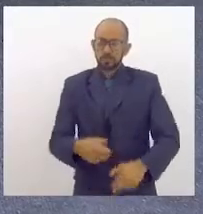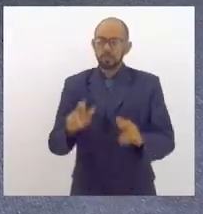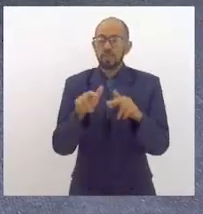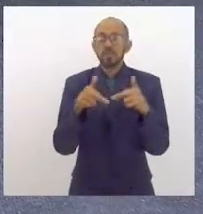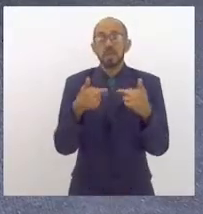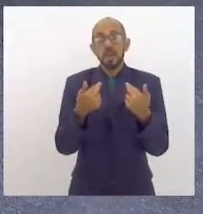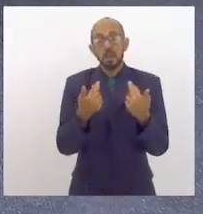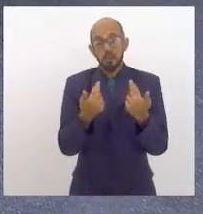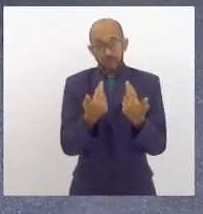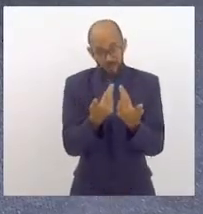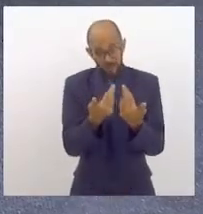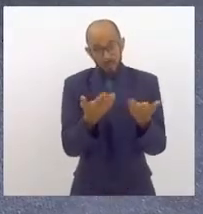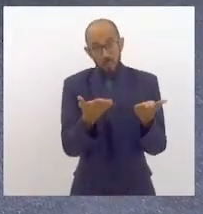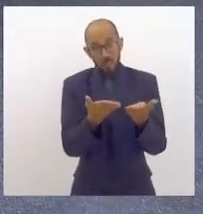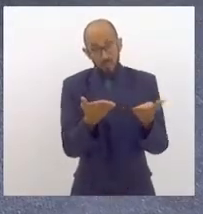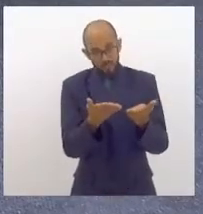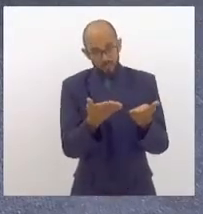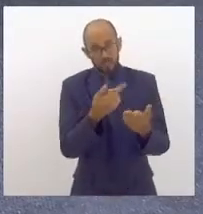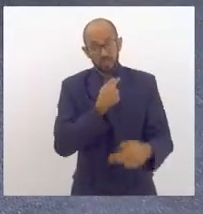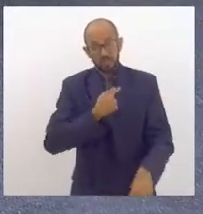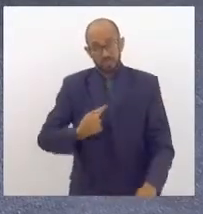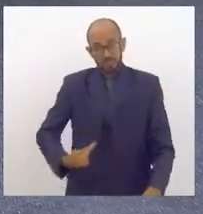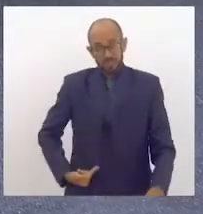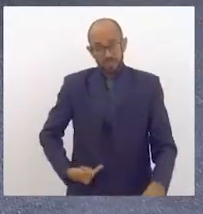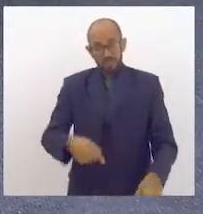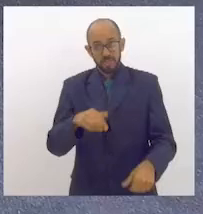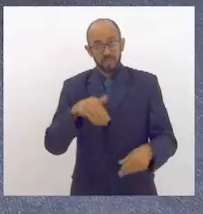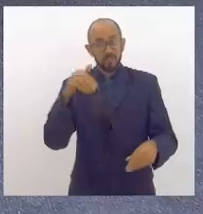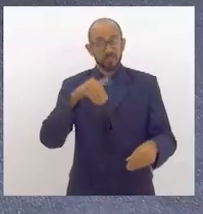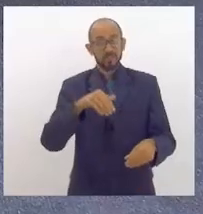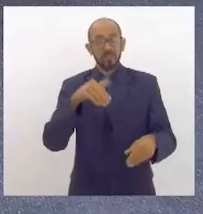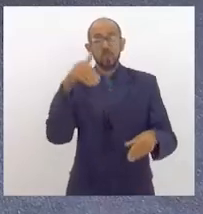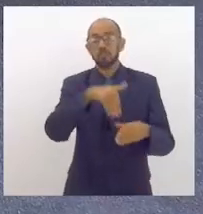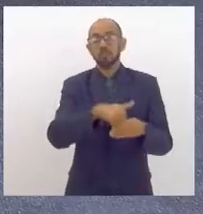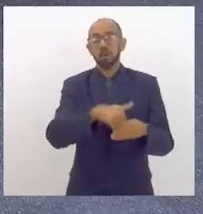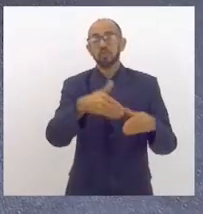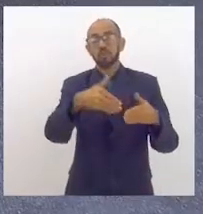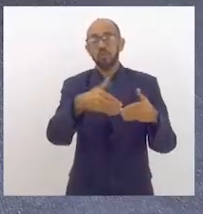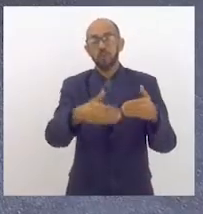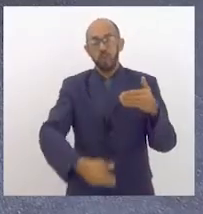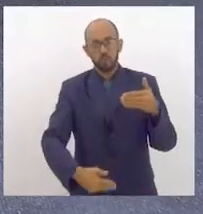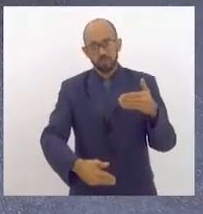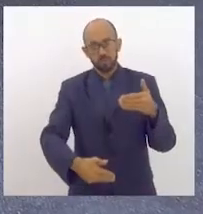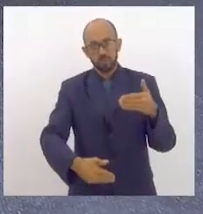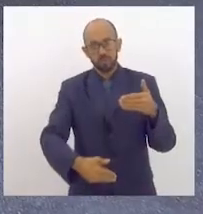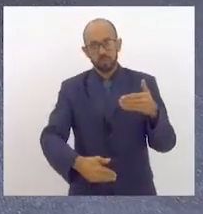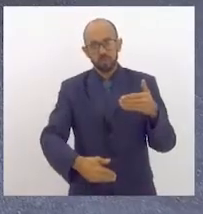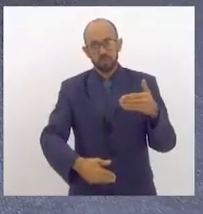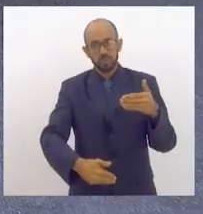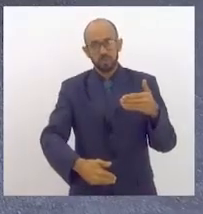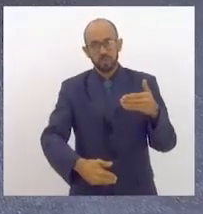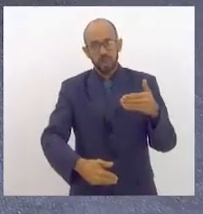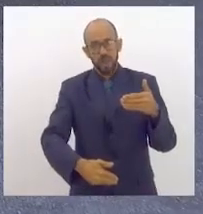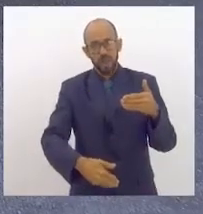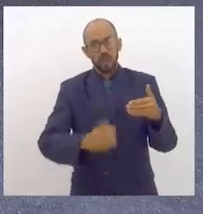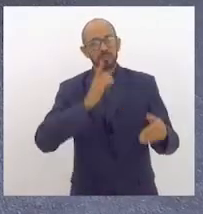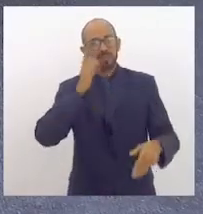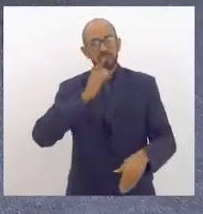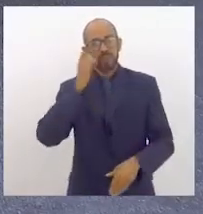tchau no dia de hoje defendendo o voto contra ao bolsonaro lista